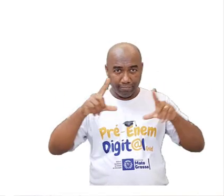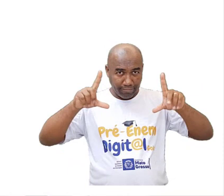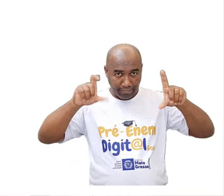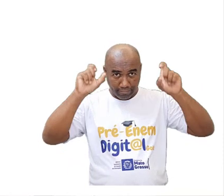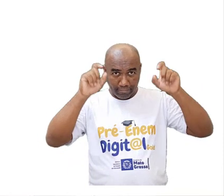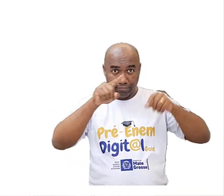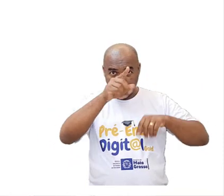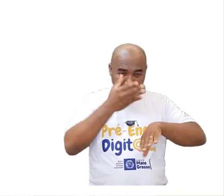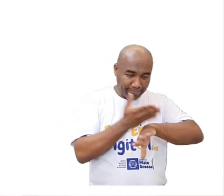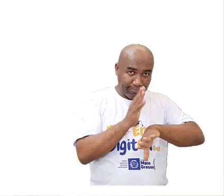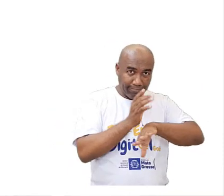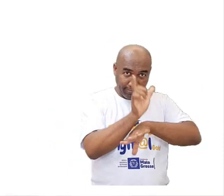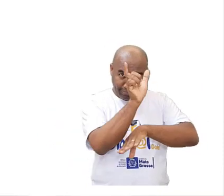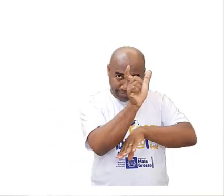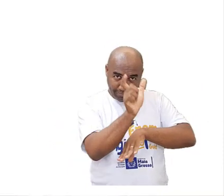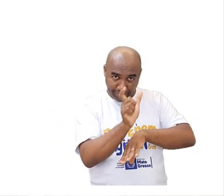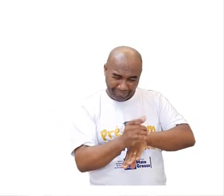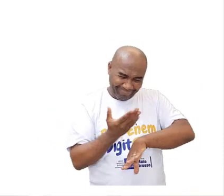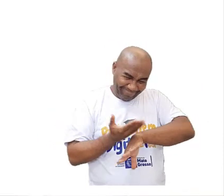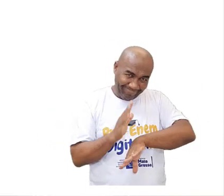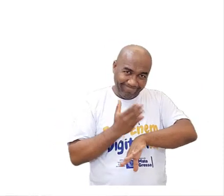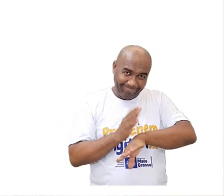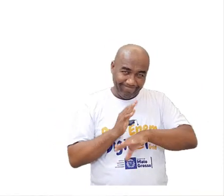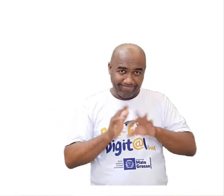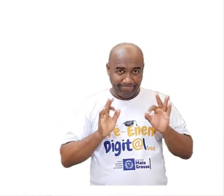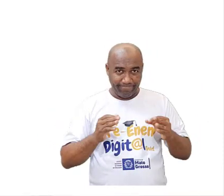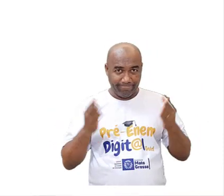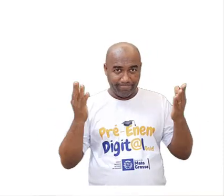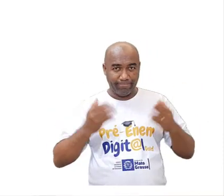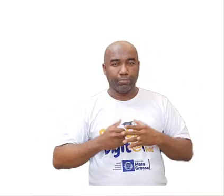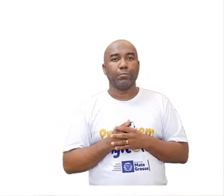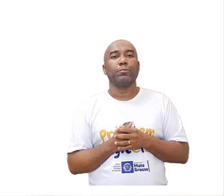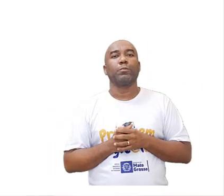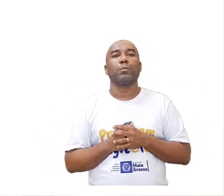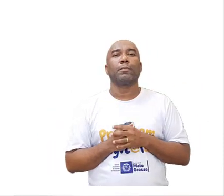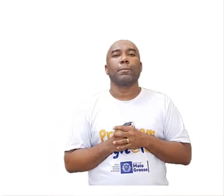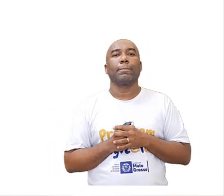passar a tela para você printar e anotar. Vamos lá?